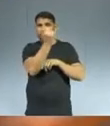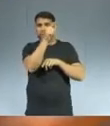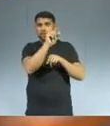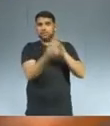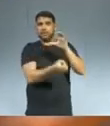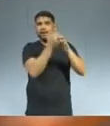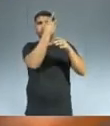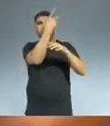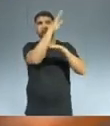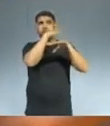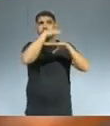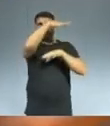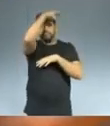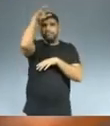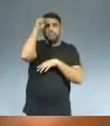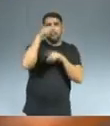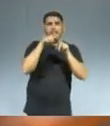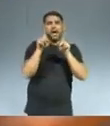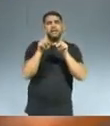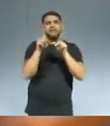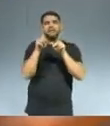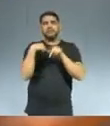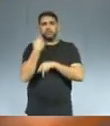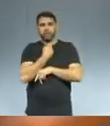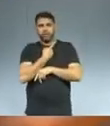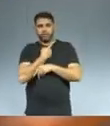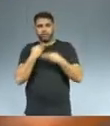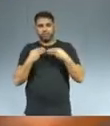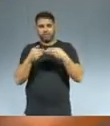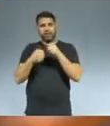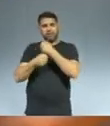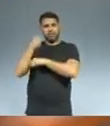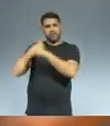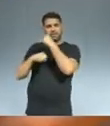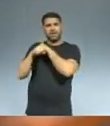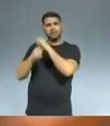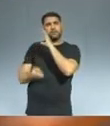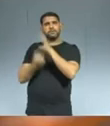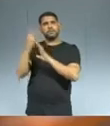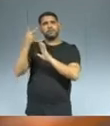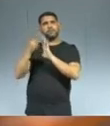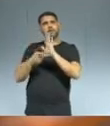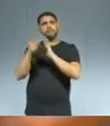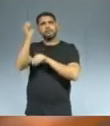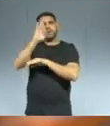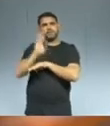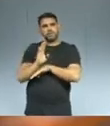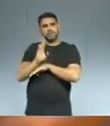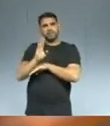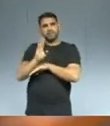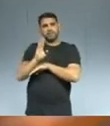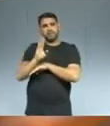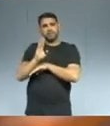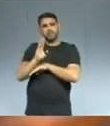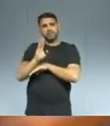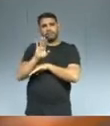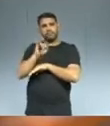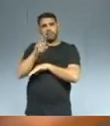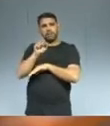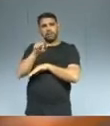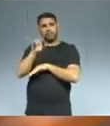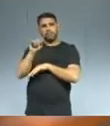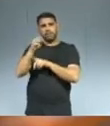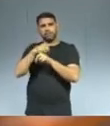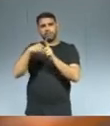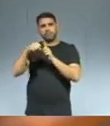importante daqui para frente mas não só isso na nossa inclusive no ministério ano passado nós somos um programa que se chama Brasil abre